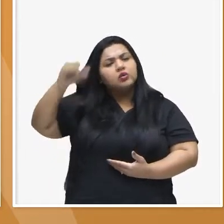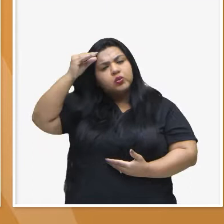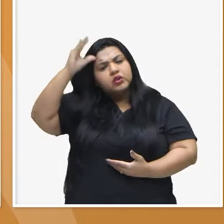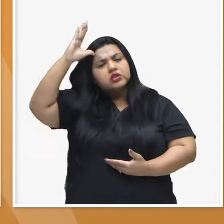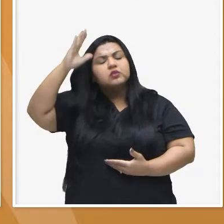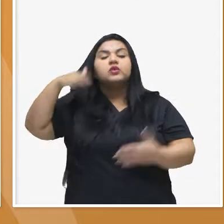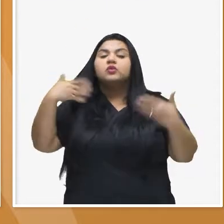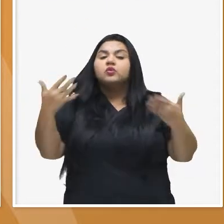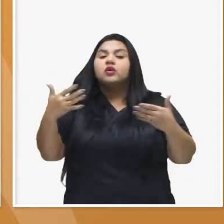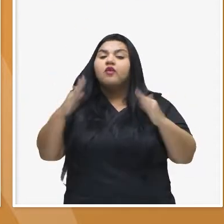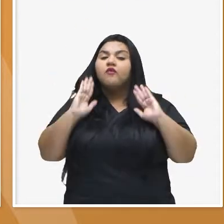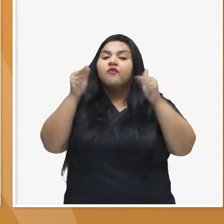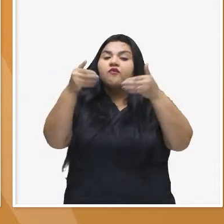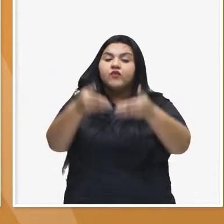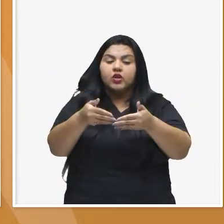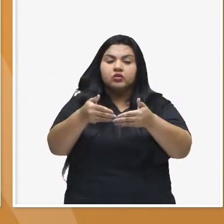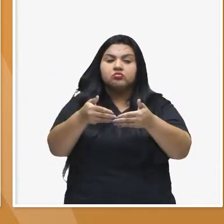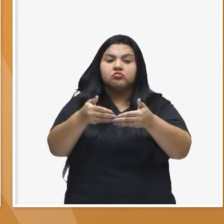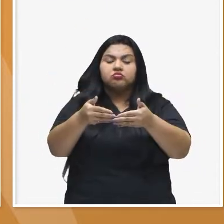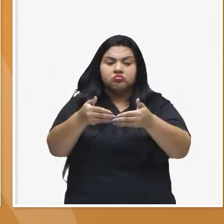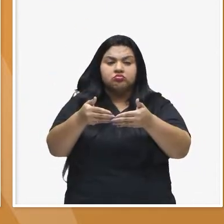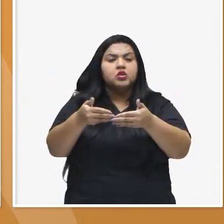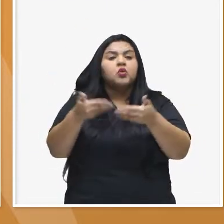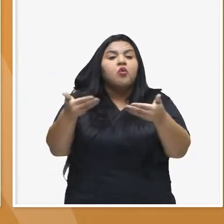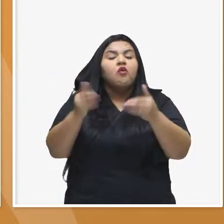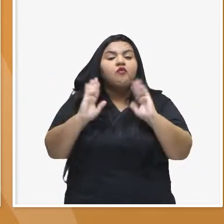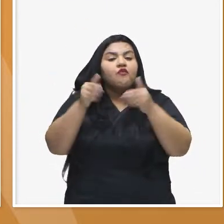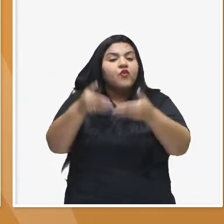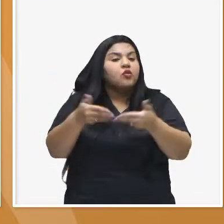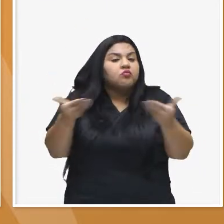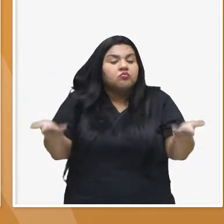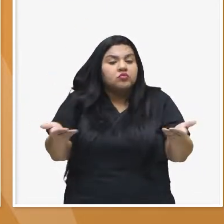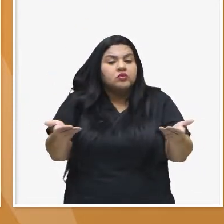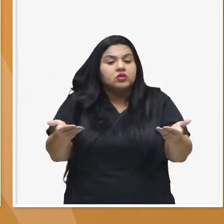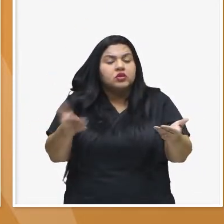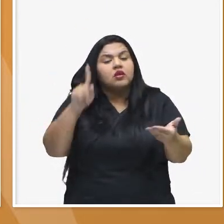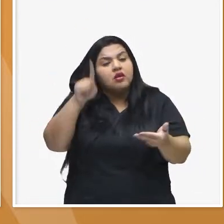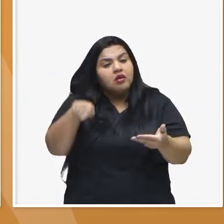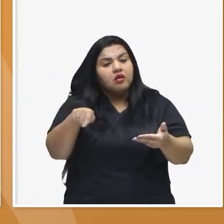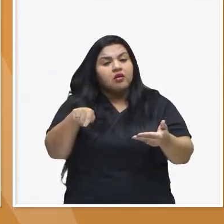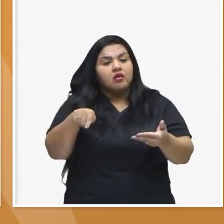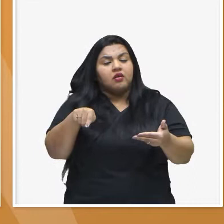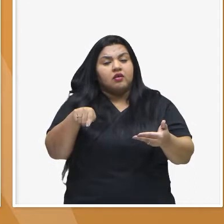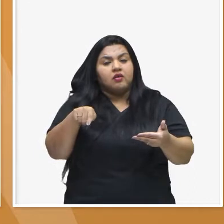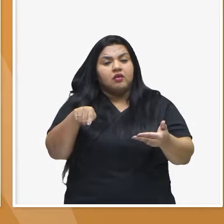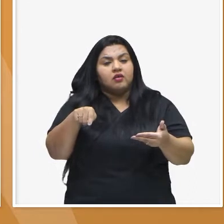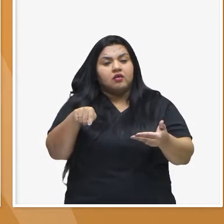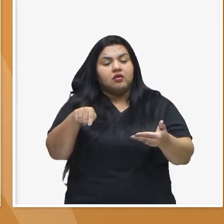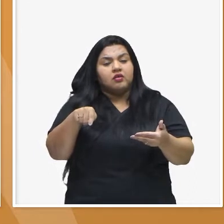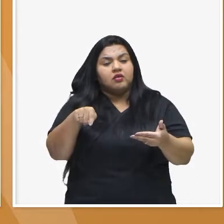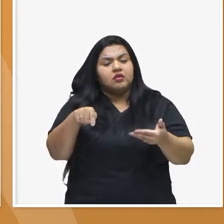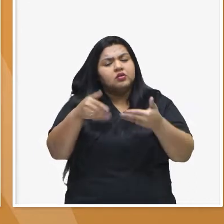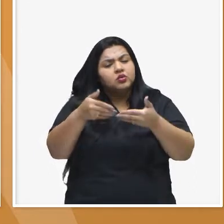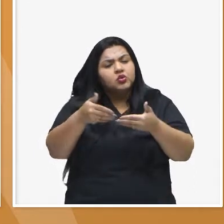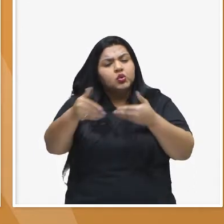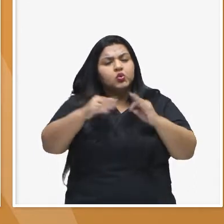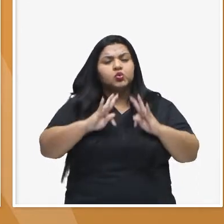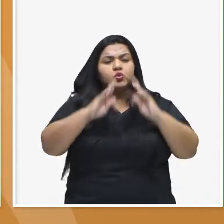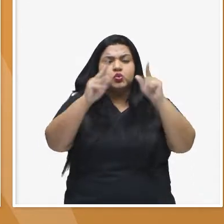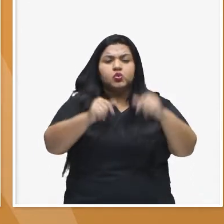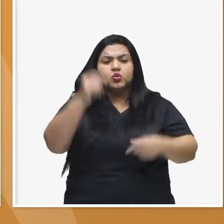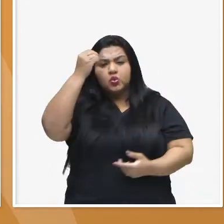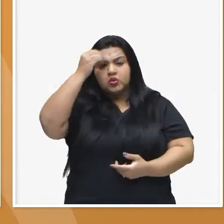da tão chamada epistemologia? É justamente diante de todos os